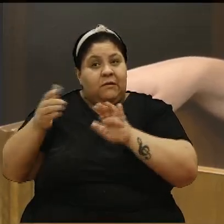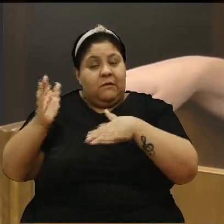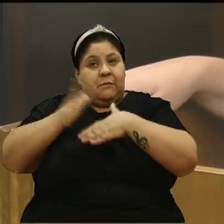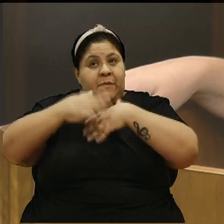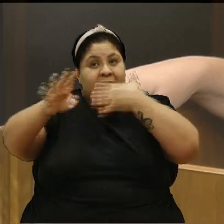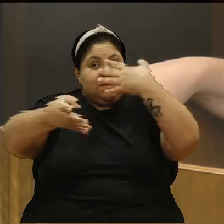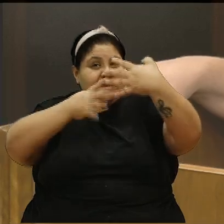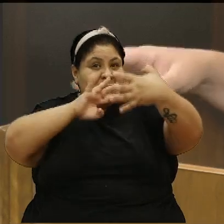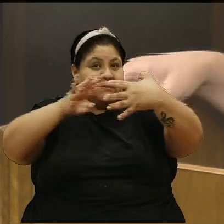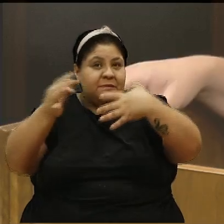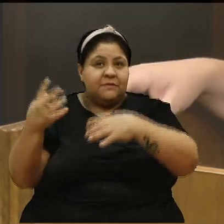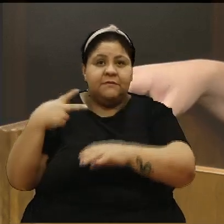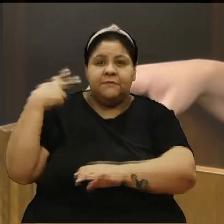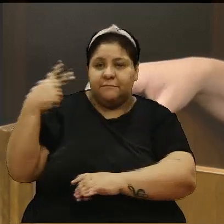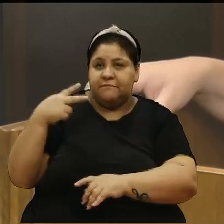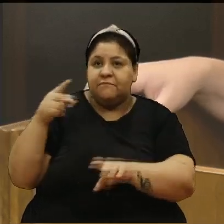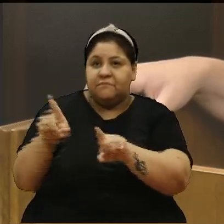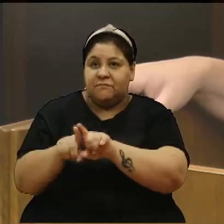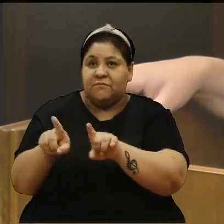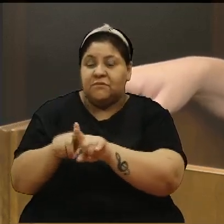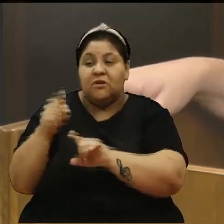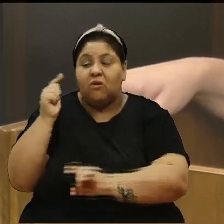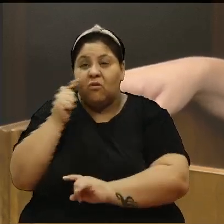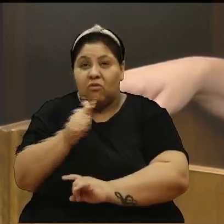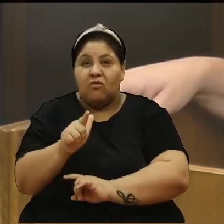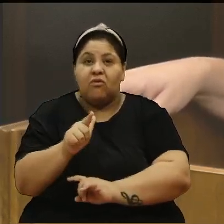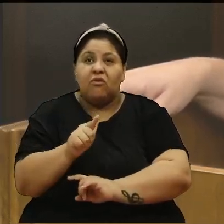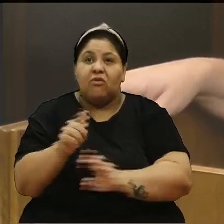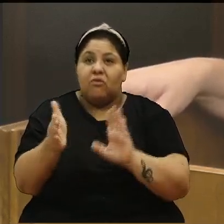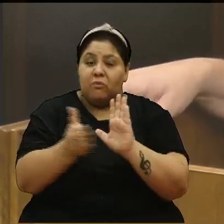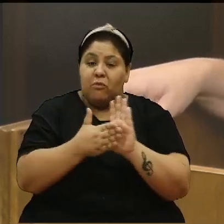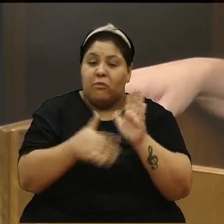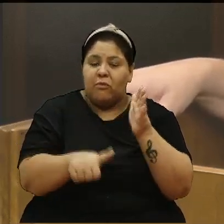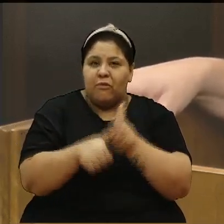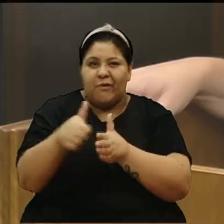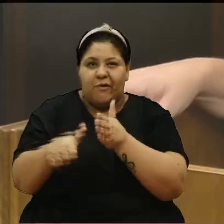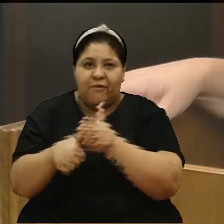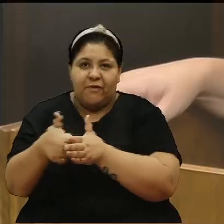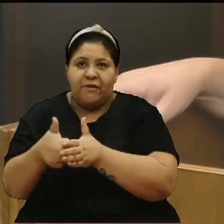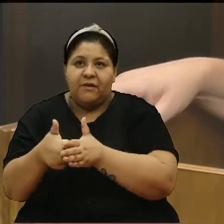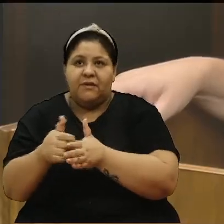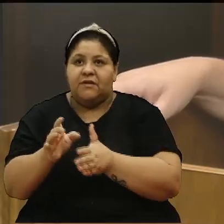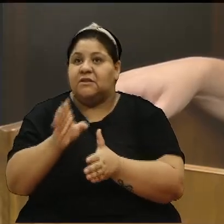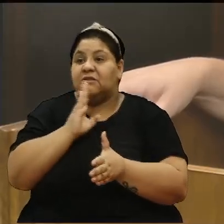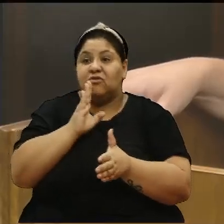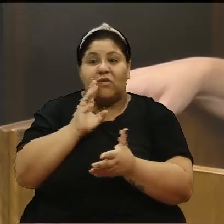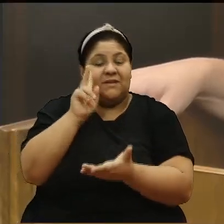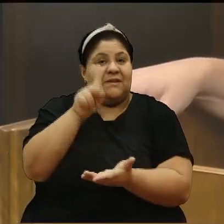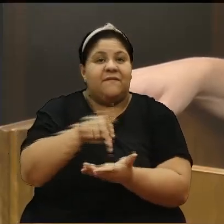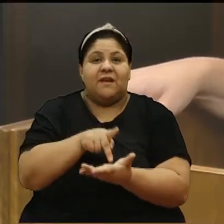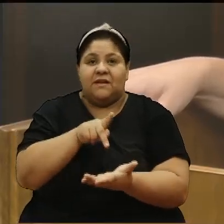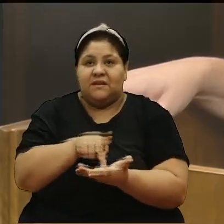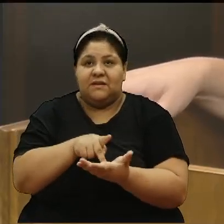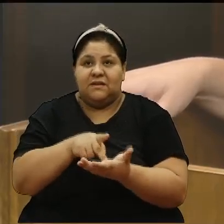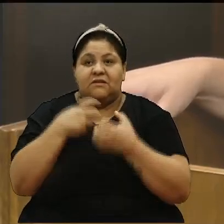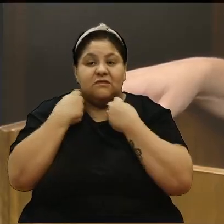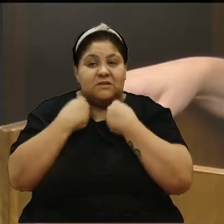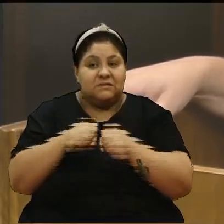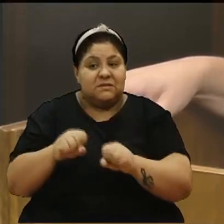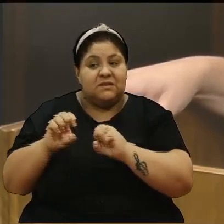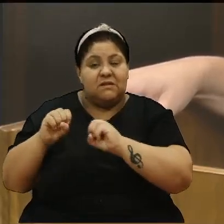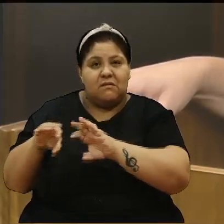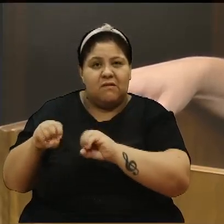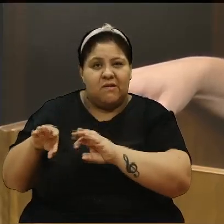para os vereadores, inclusive para a gente conseguir propor melhorias. Se a gente não conhece a realidade da Secretaria da